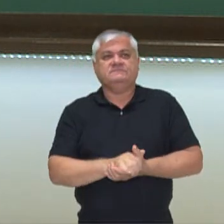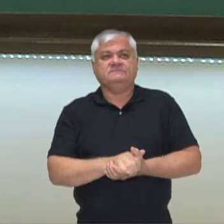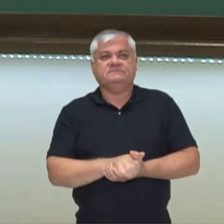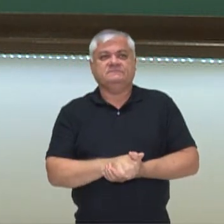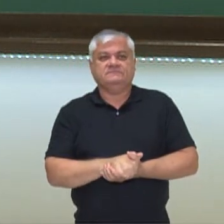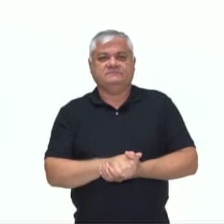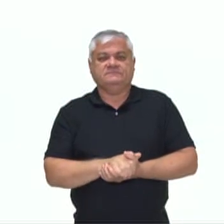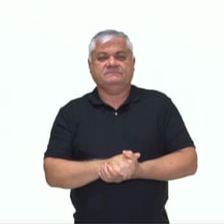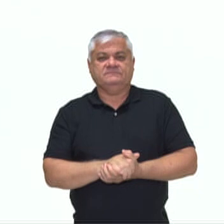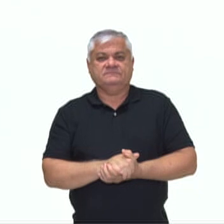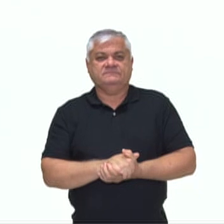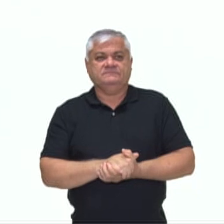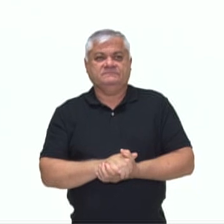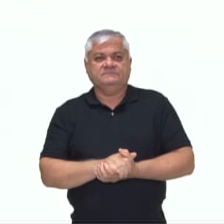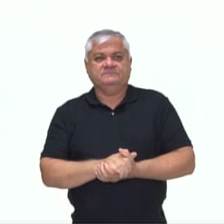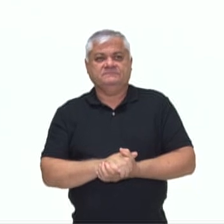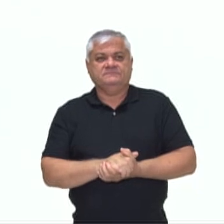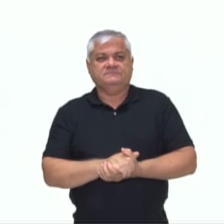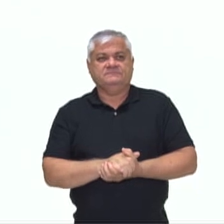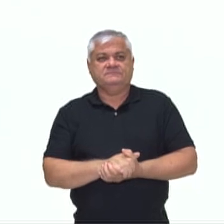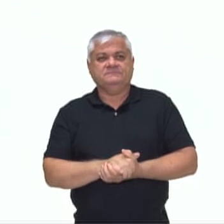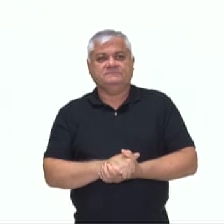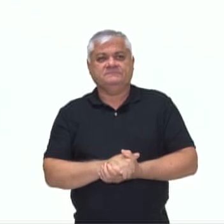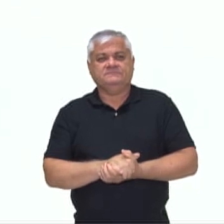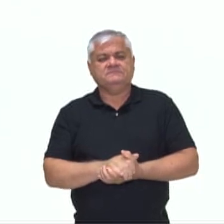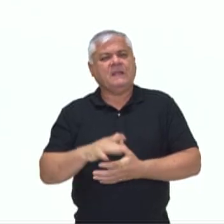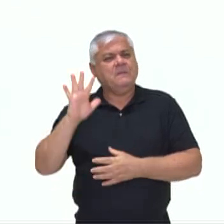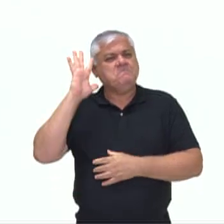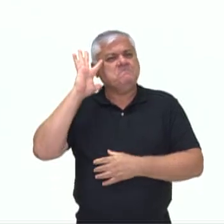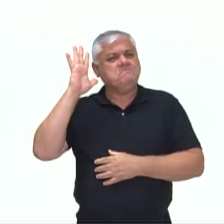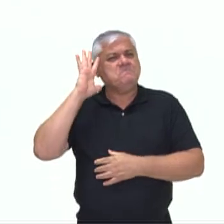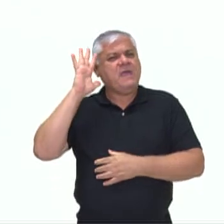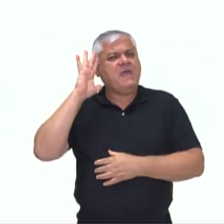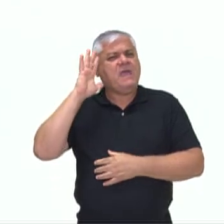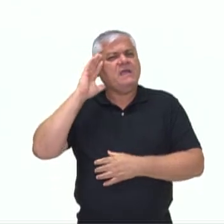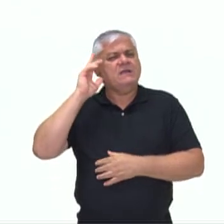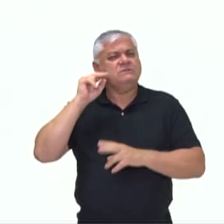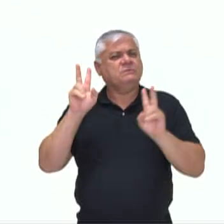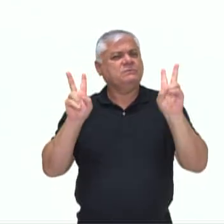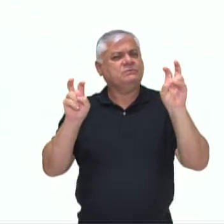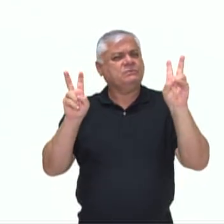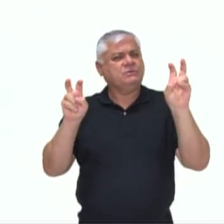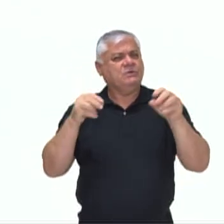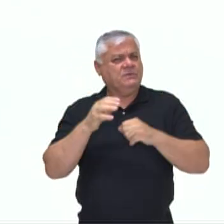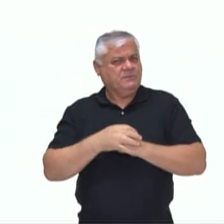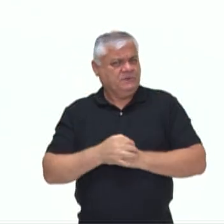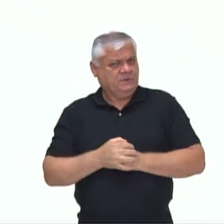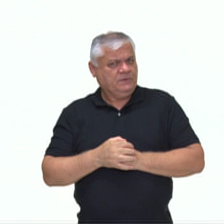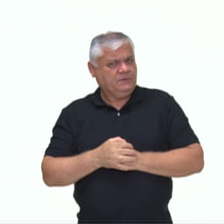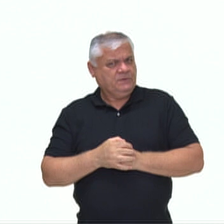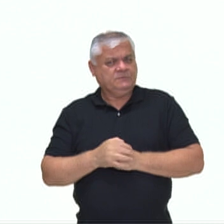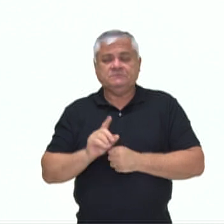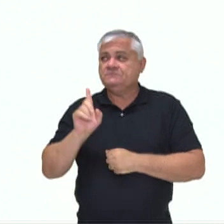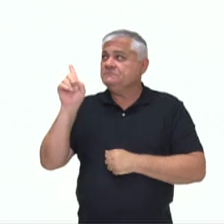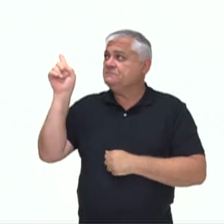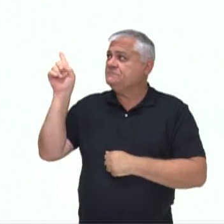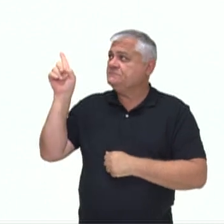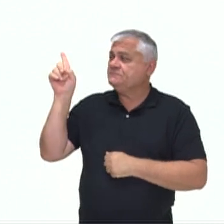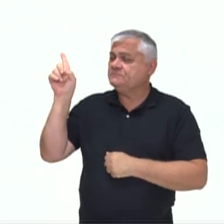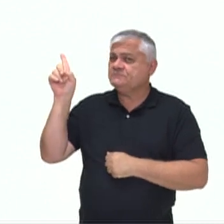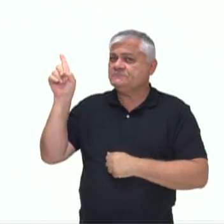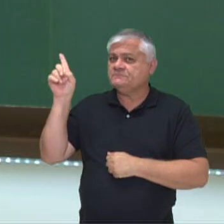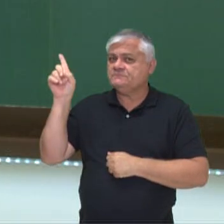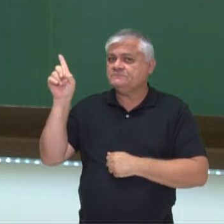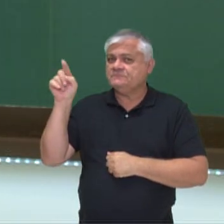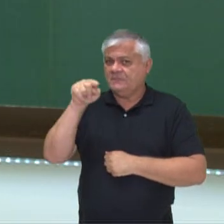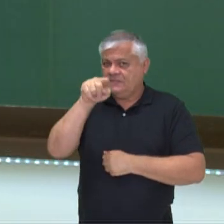Think about it. Pense sobre isso. Have you ever thought about the future? What does the future hold for you? E aí,